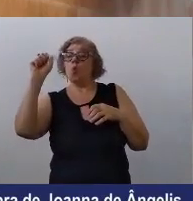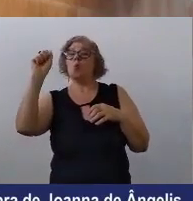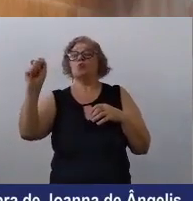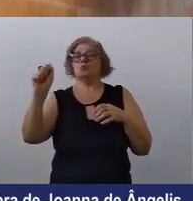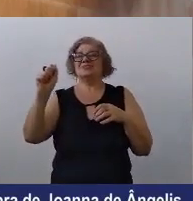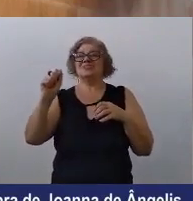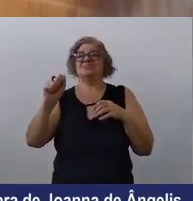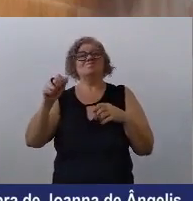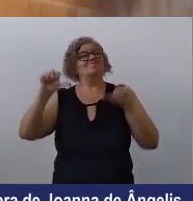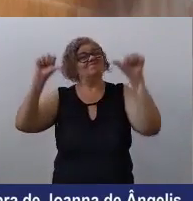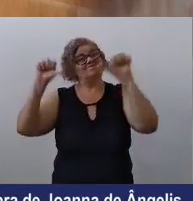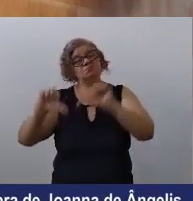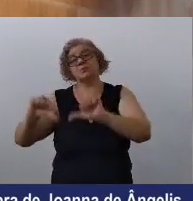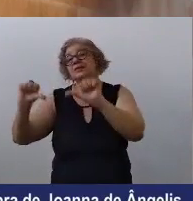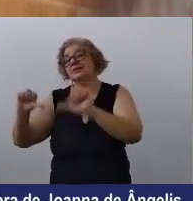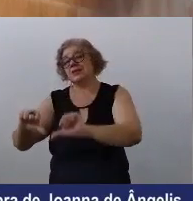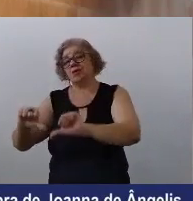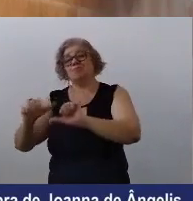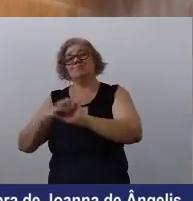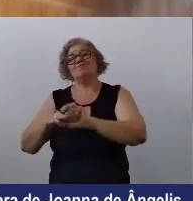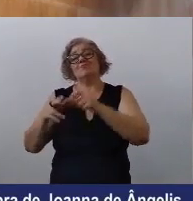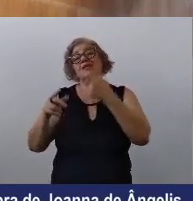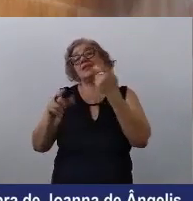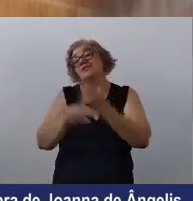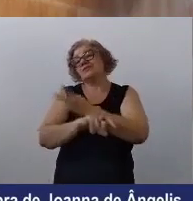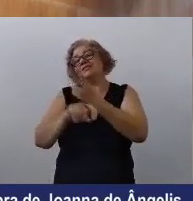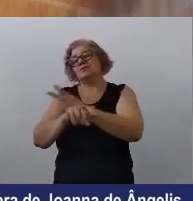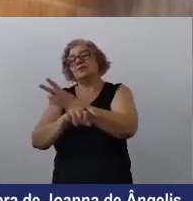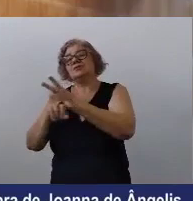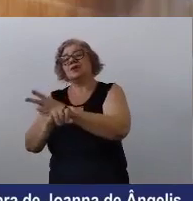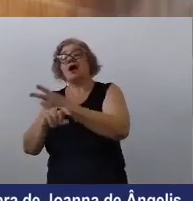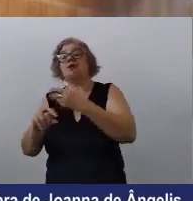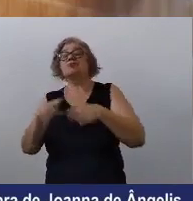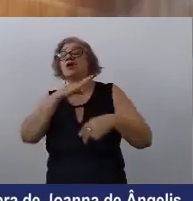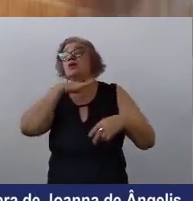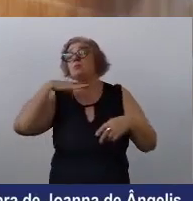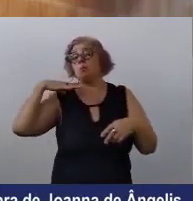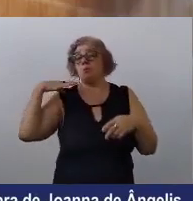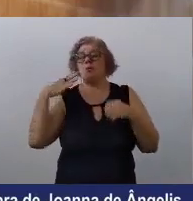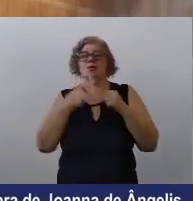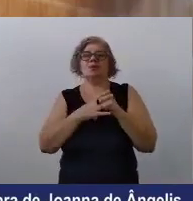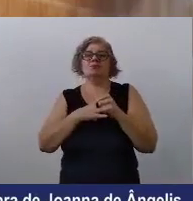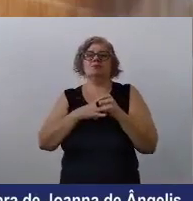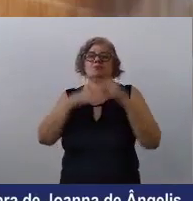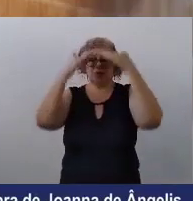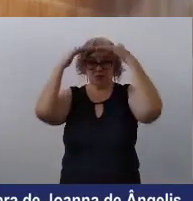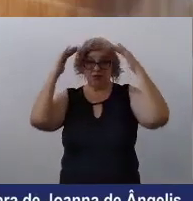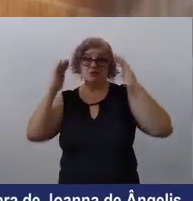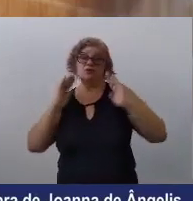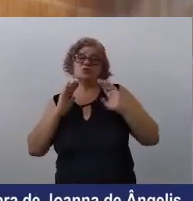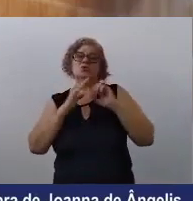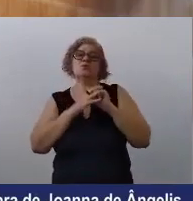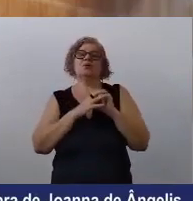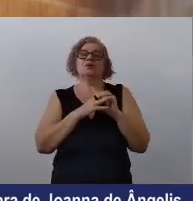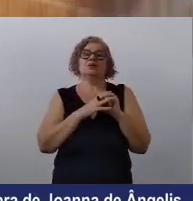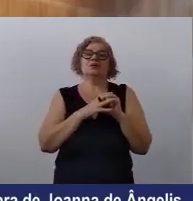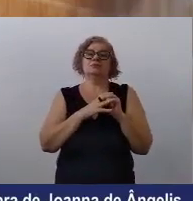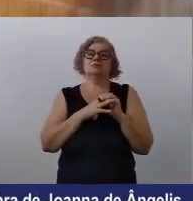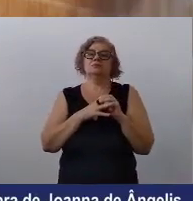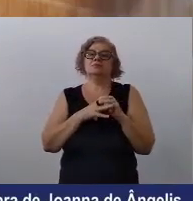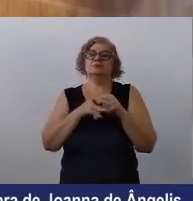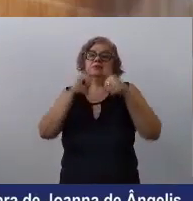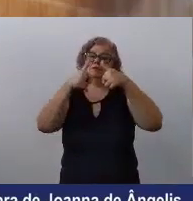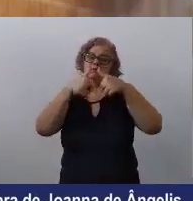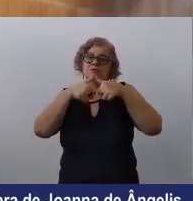Herodes descobre as suas falcatruas e vem a falecer rapidamente. E Joana então pôde se